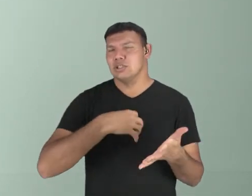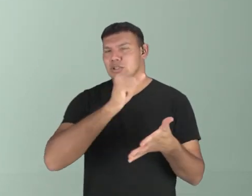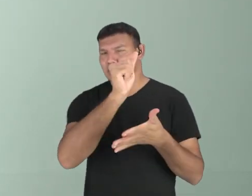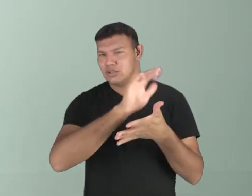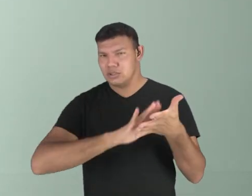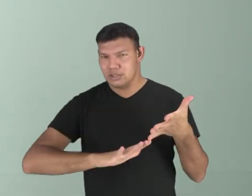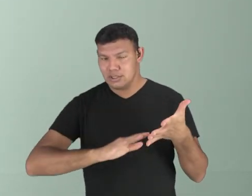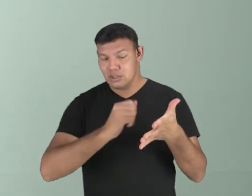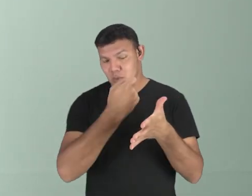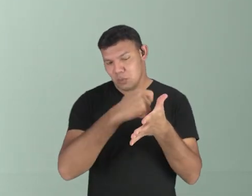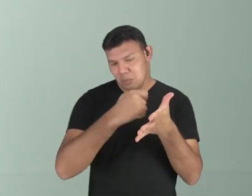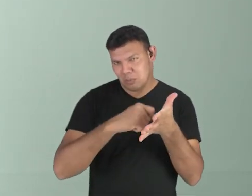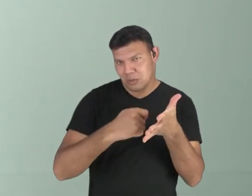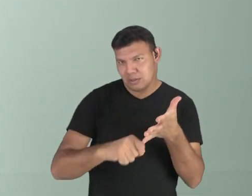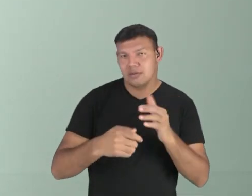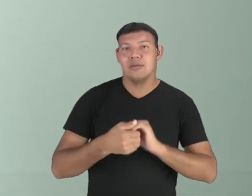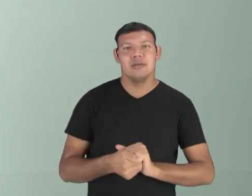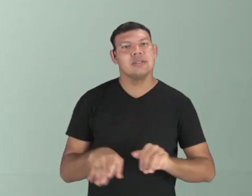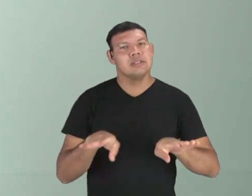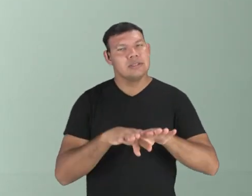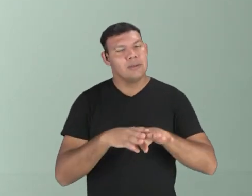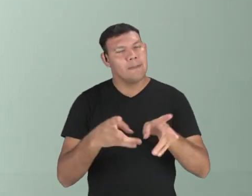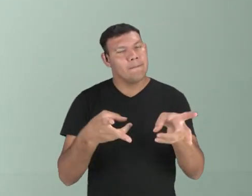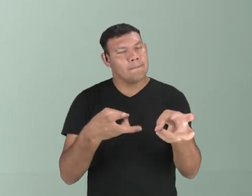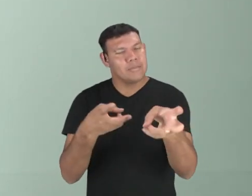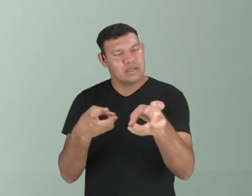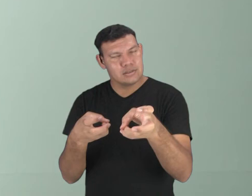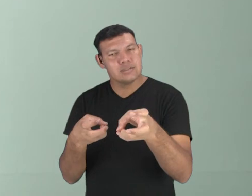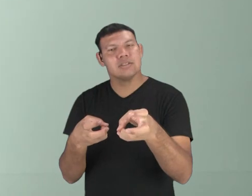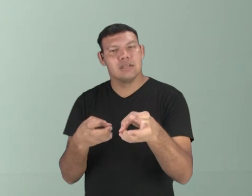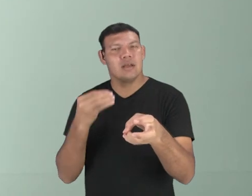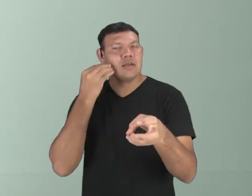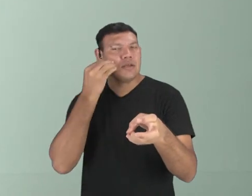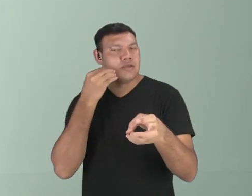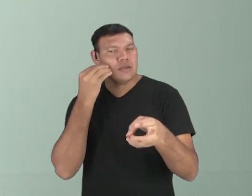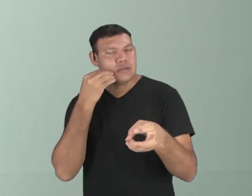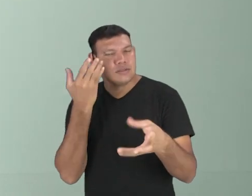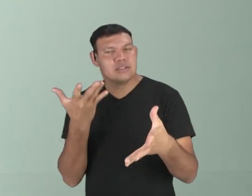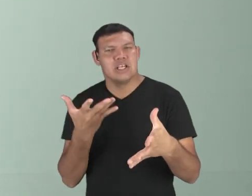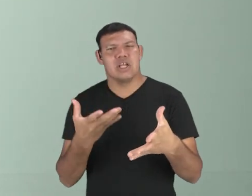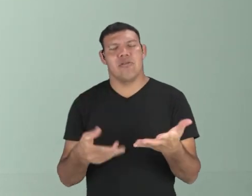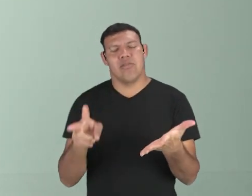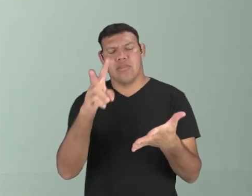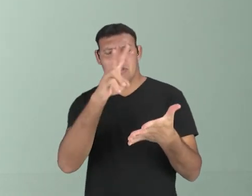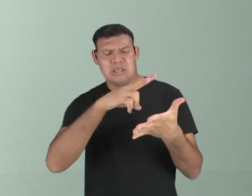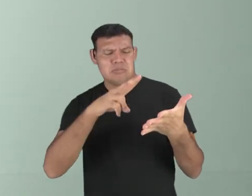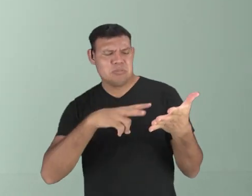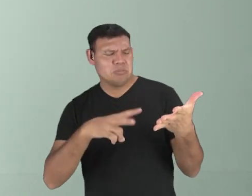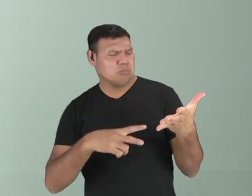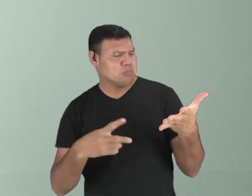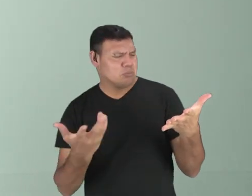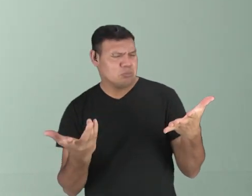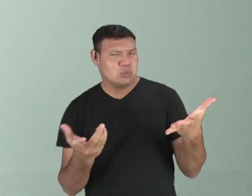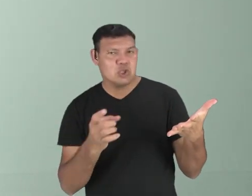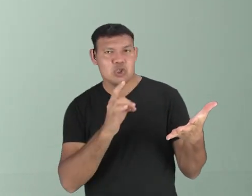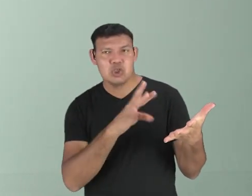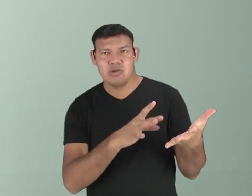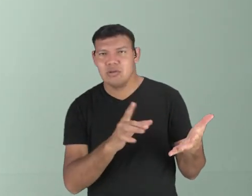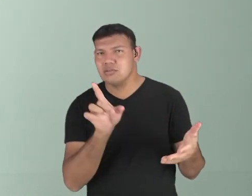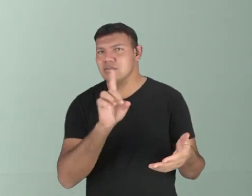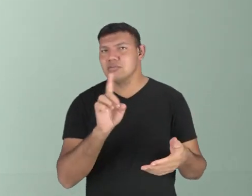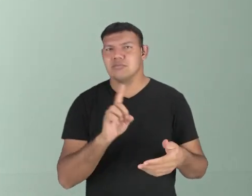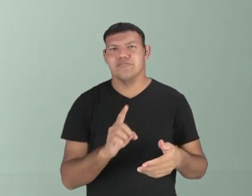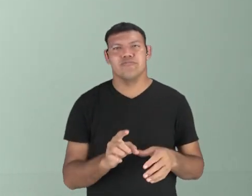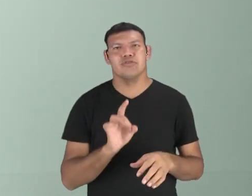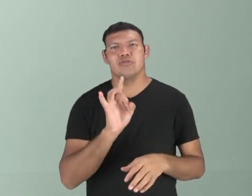você também tem que trazer o que nós chamamos de conhecimento do mundo. Não é só aquela leitura superficial que nem a gente viu na tirinha,